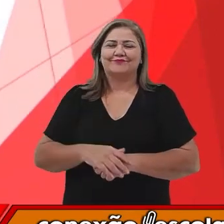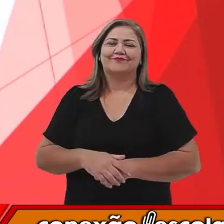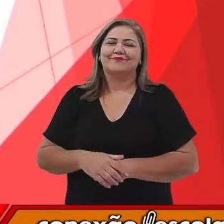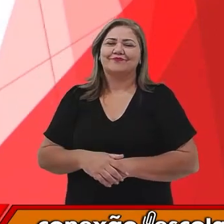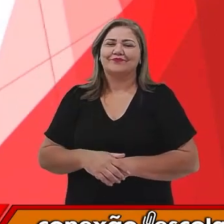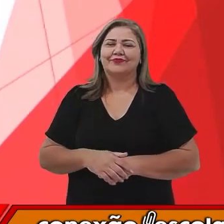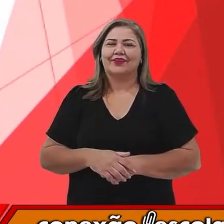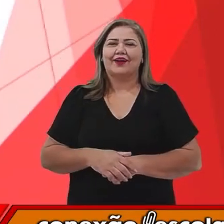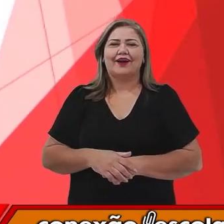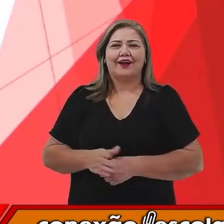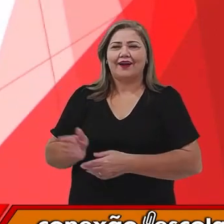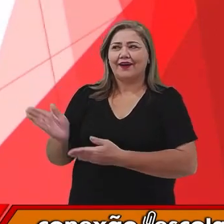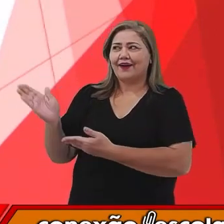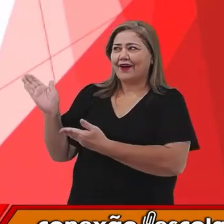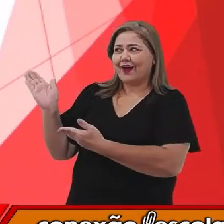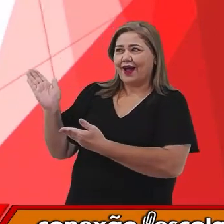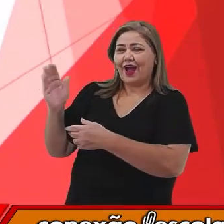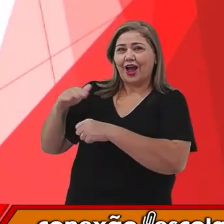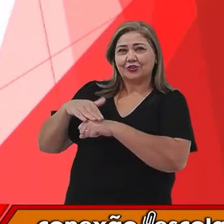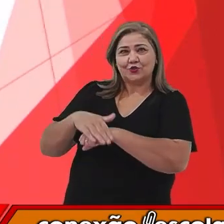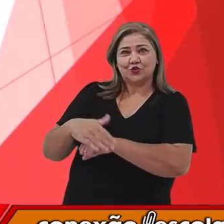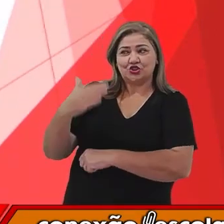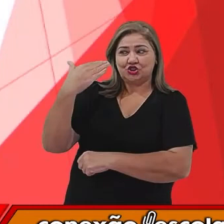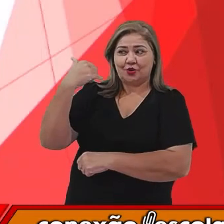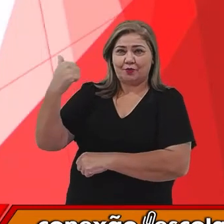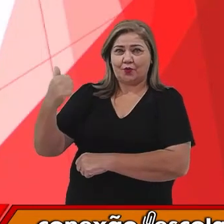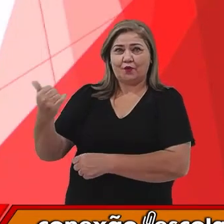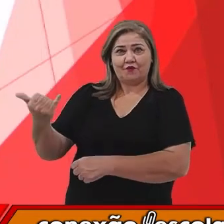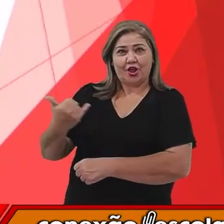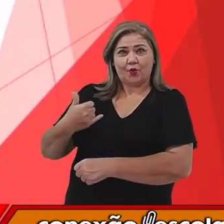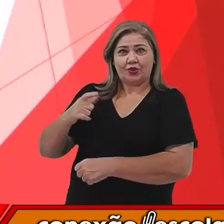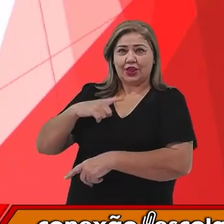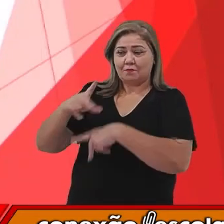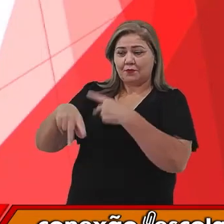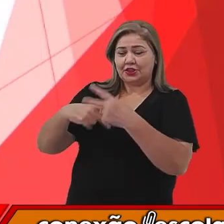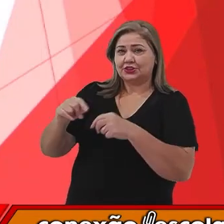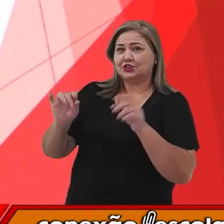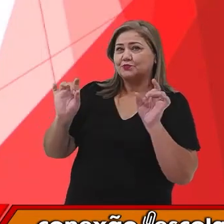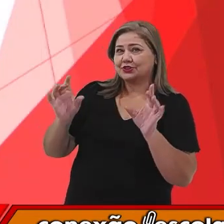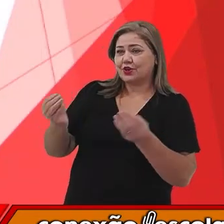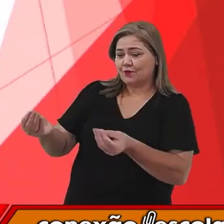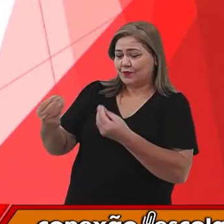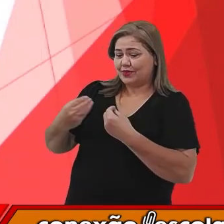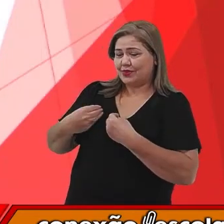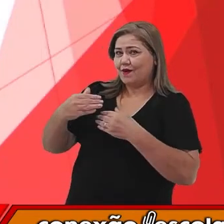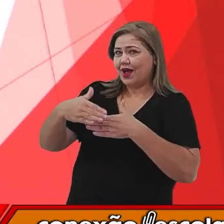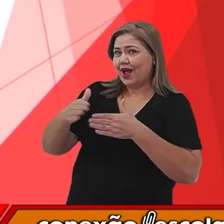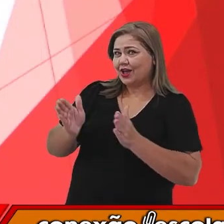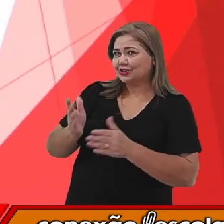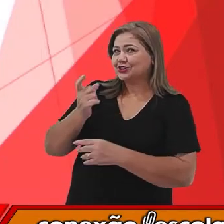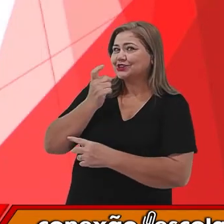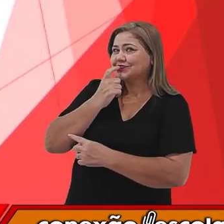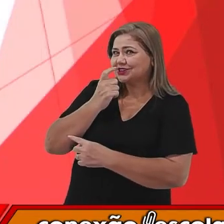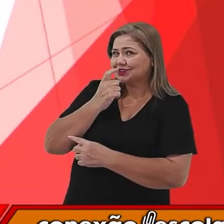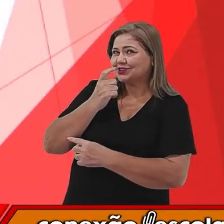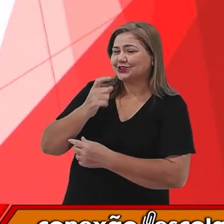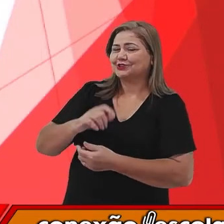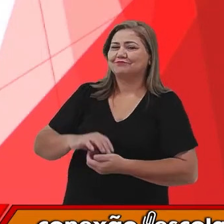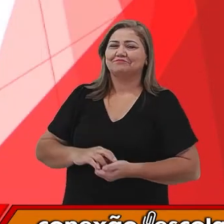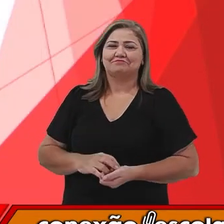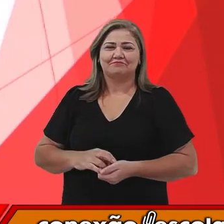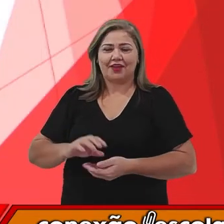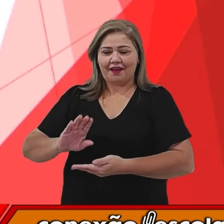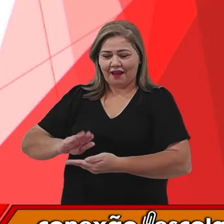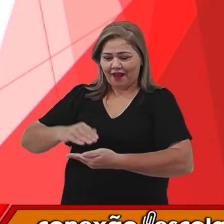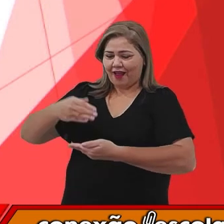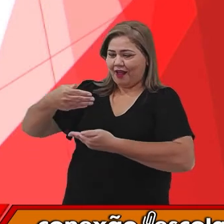chamou. Disse que tinha um presente especial para mim e me deu uma caixa plástica.